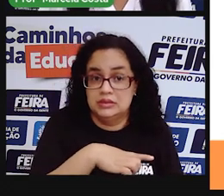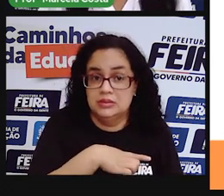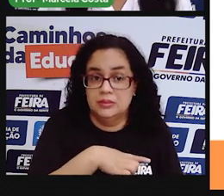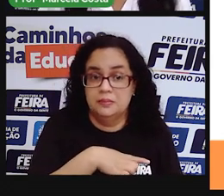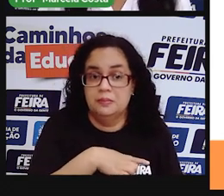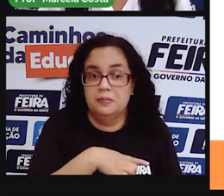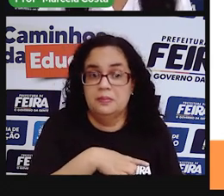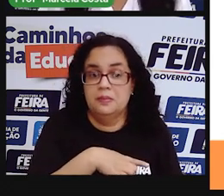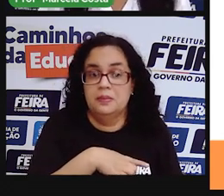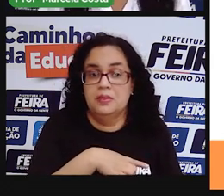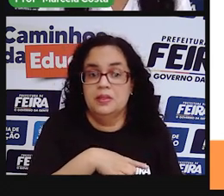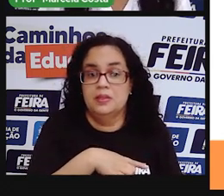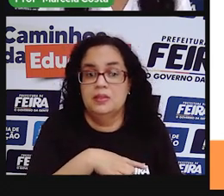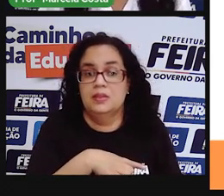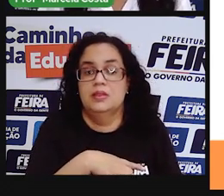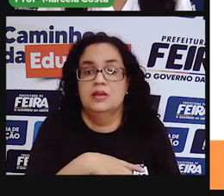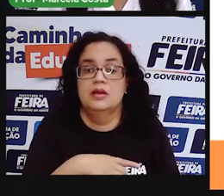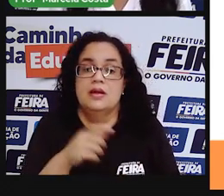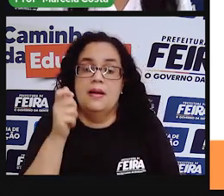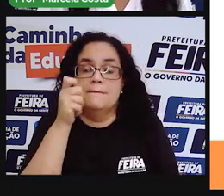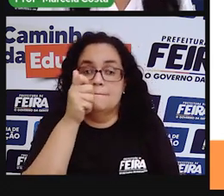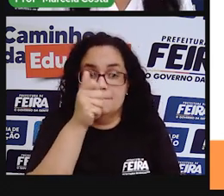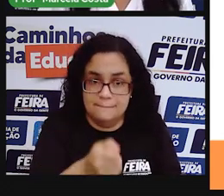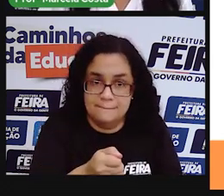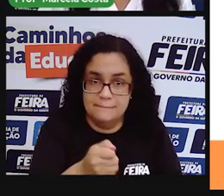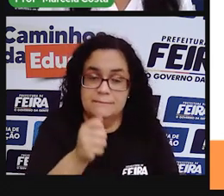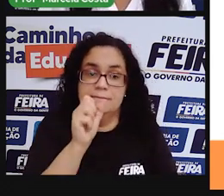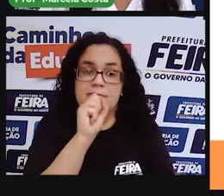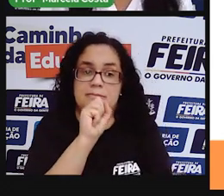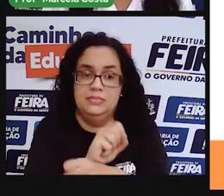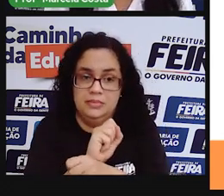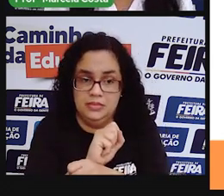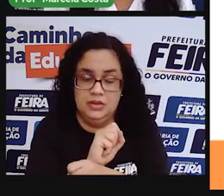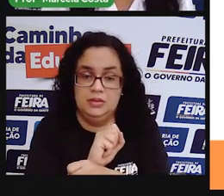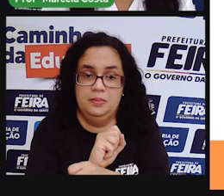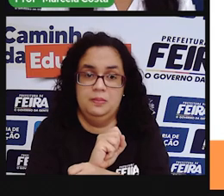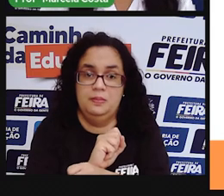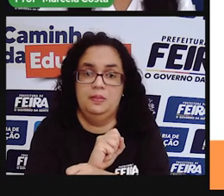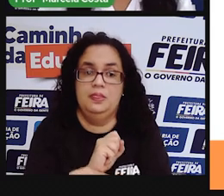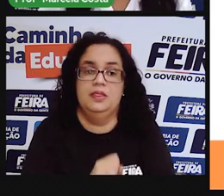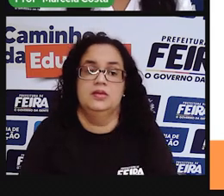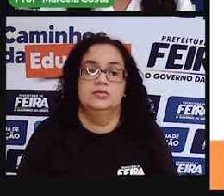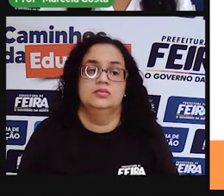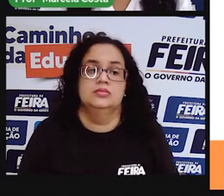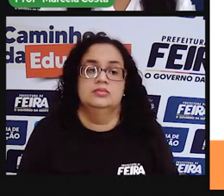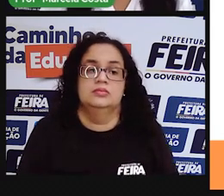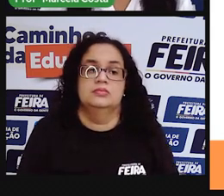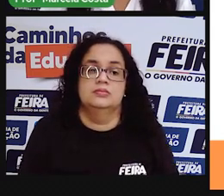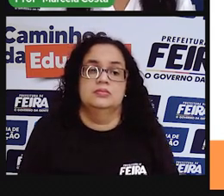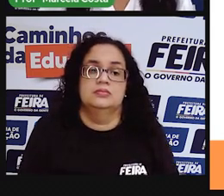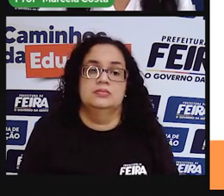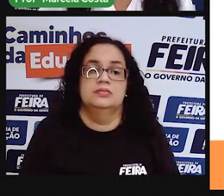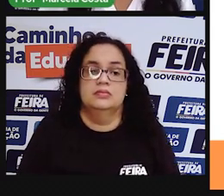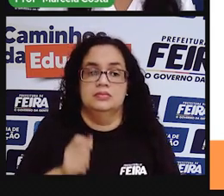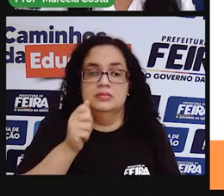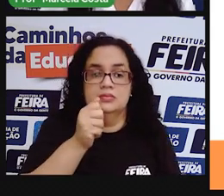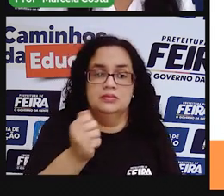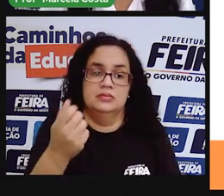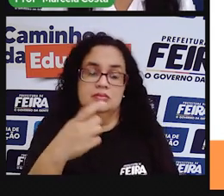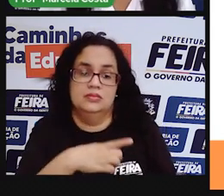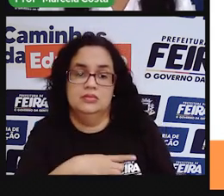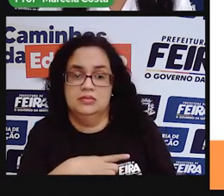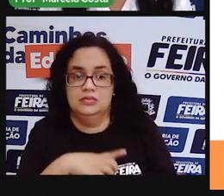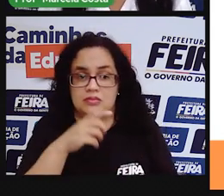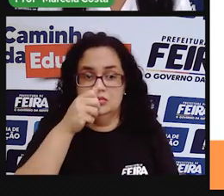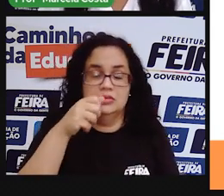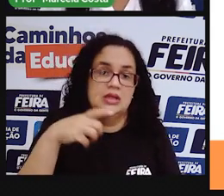desliga, o botão de pausar, você encontra em aparelhos eletrônicos, como controle remoto. Esse controle que